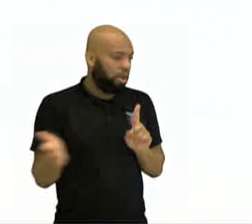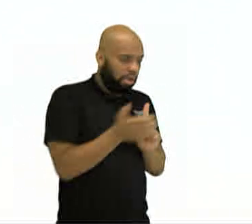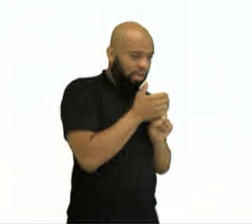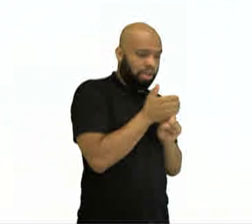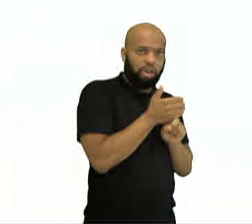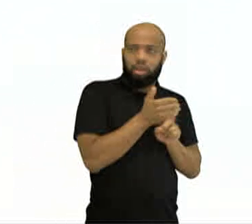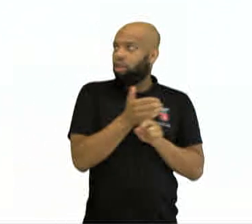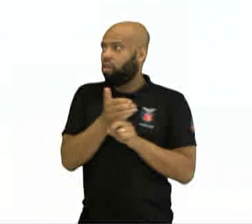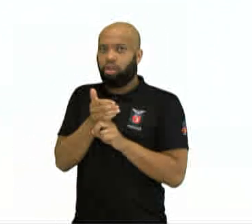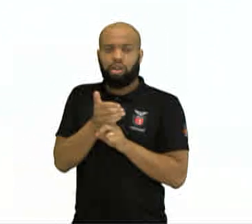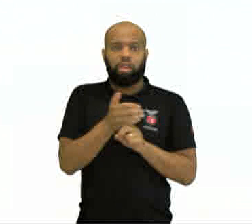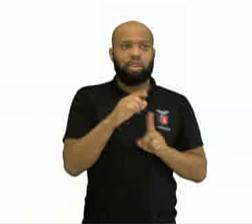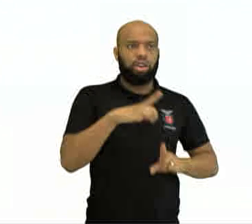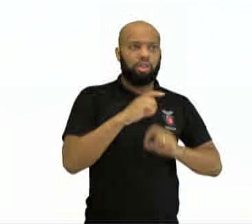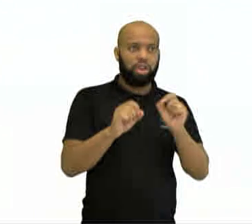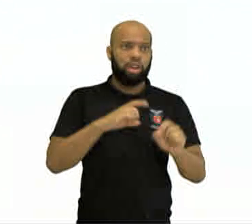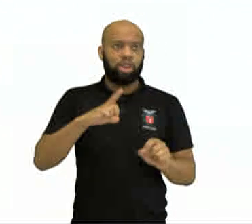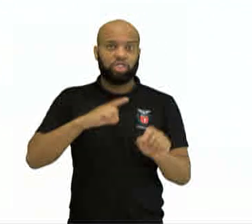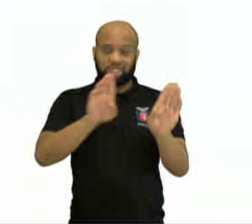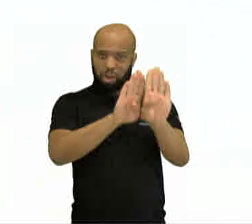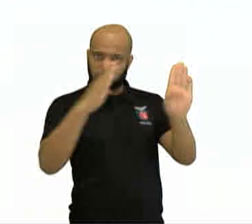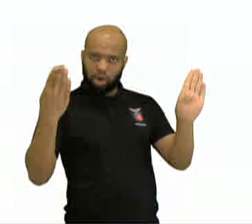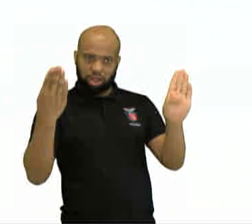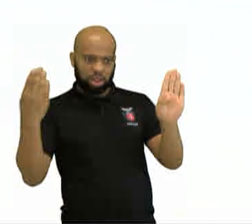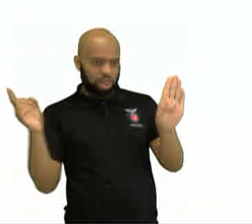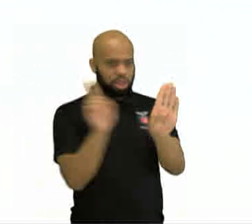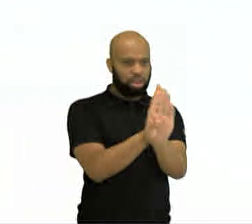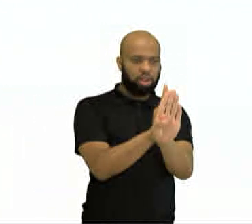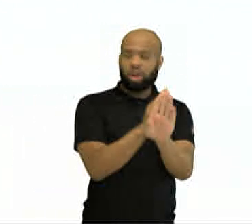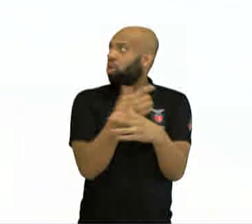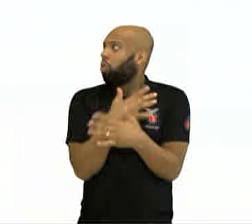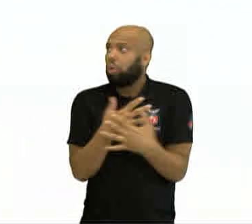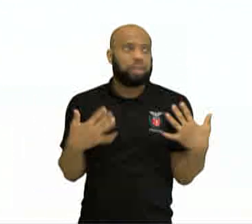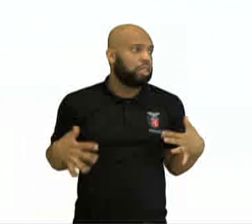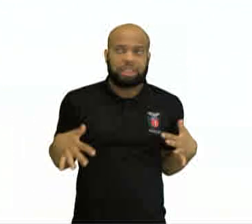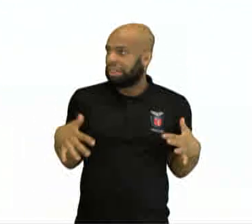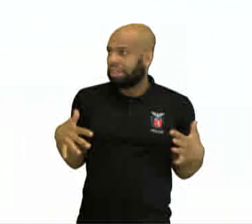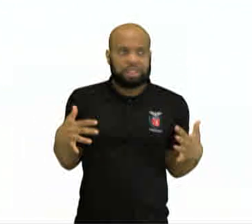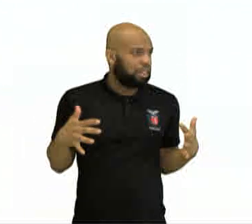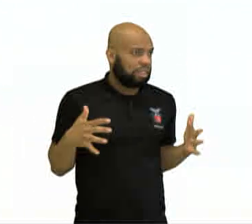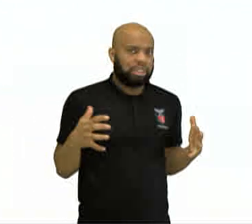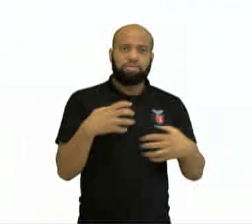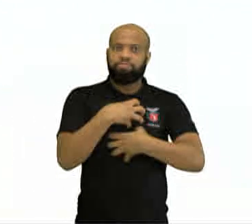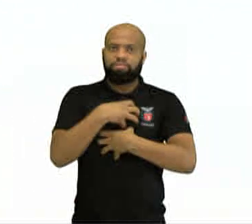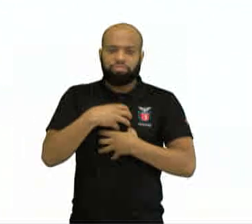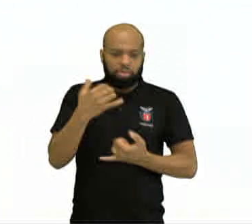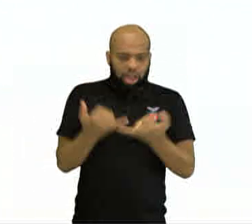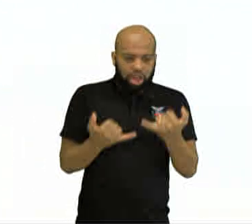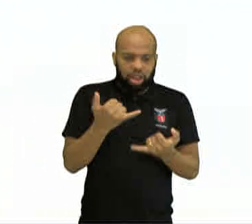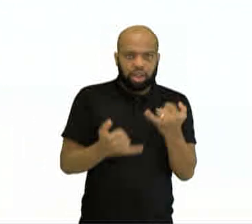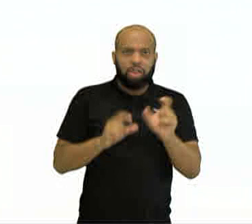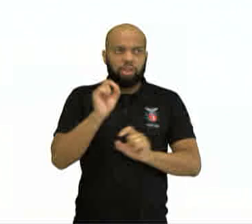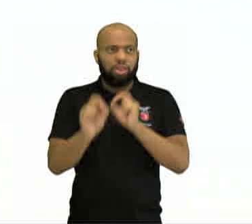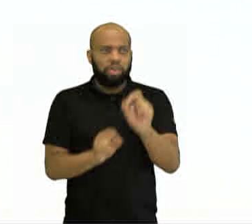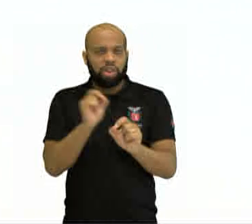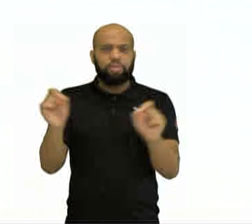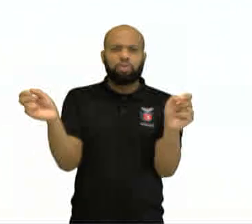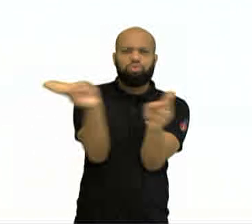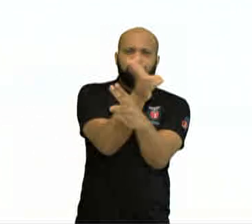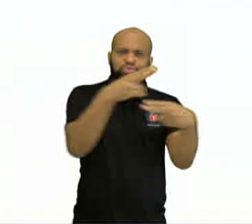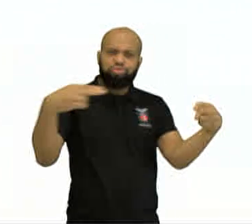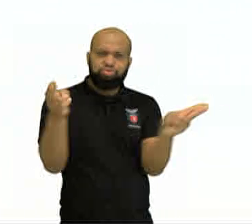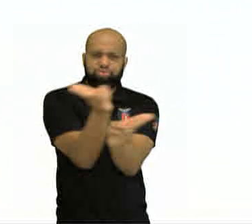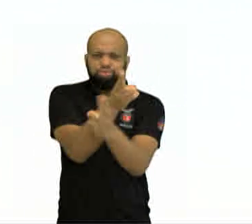colando-se à reentrância de uma porta de garagem. Tremia. Tinha a sensação de que aquele vento era